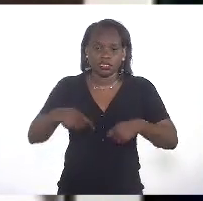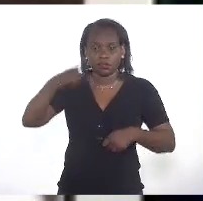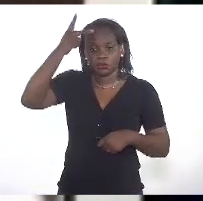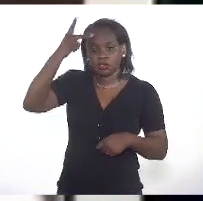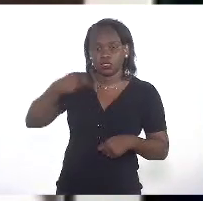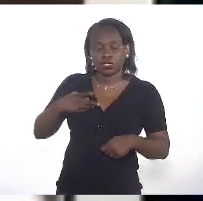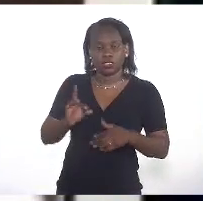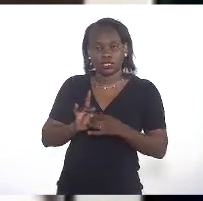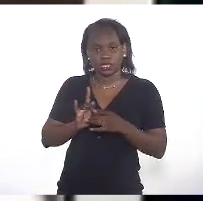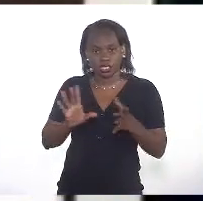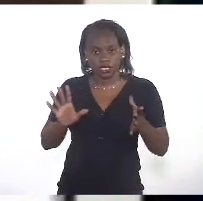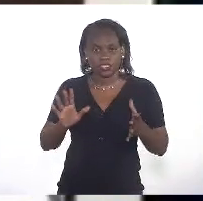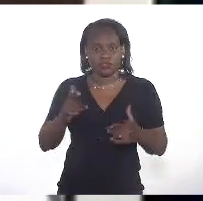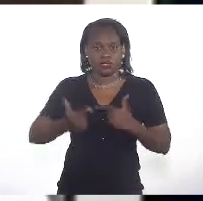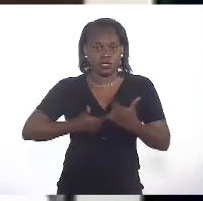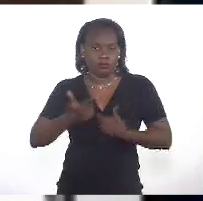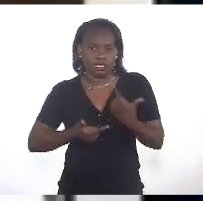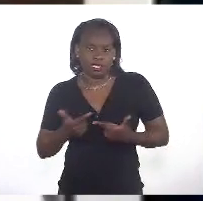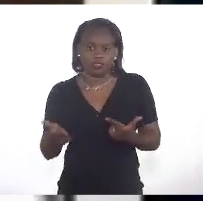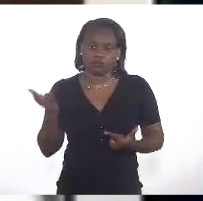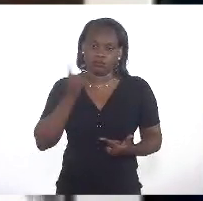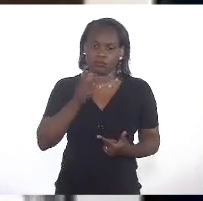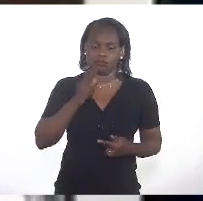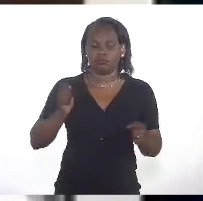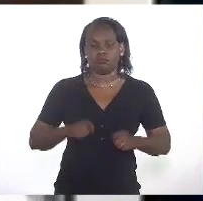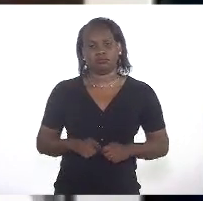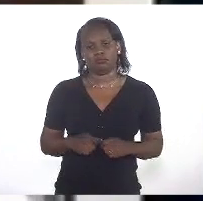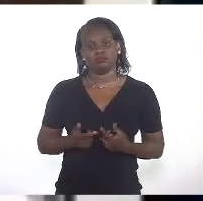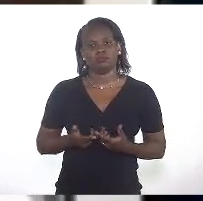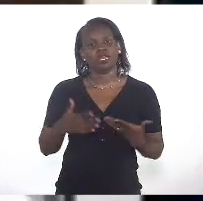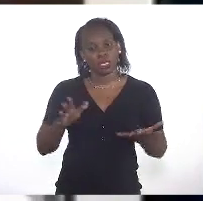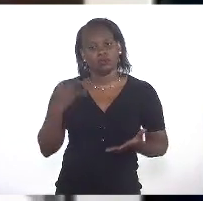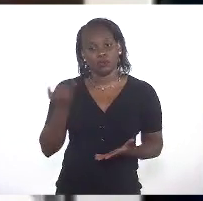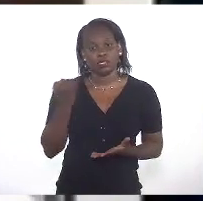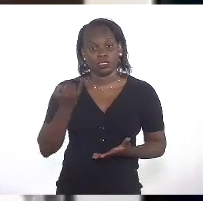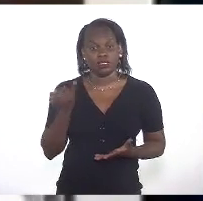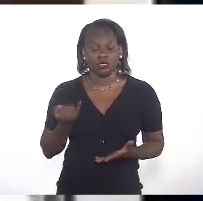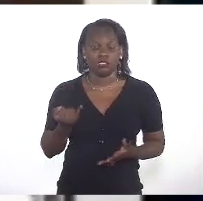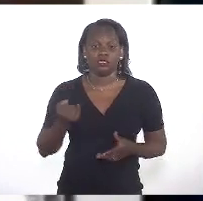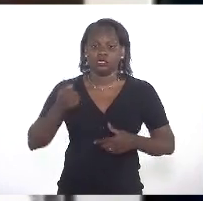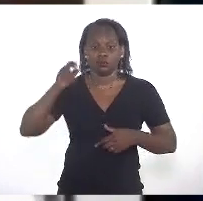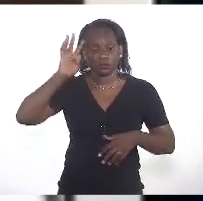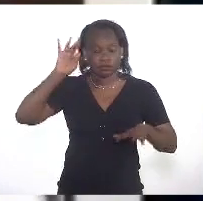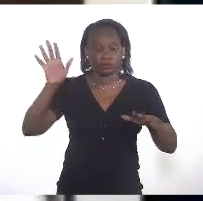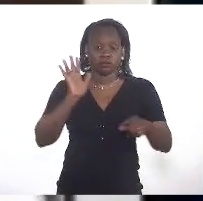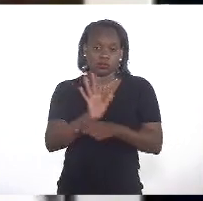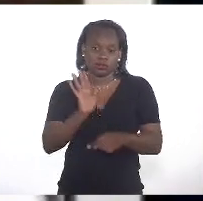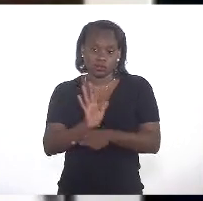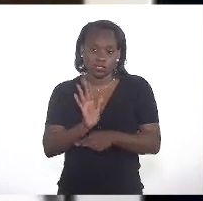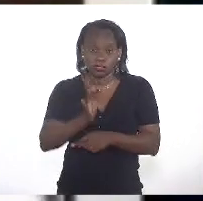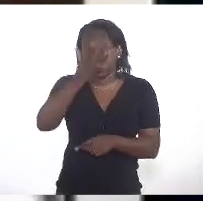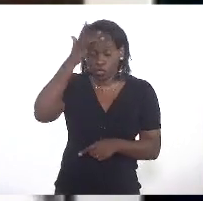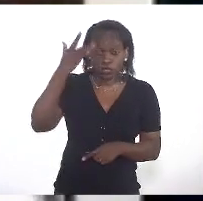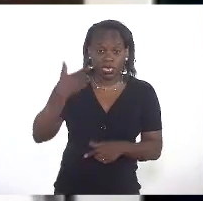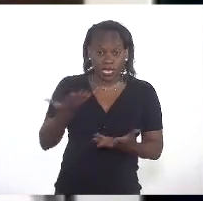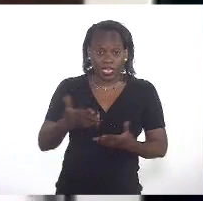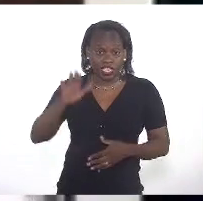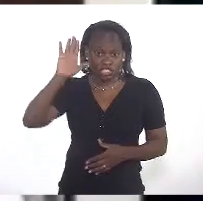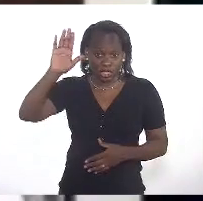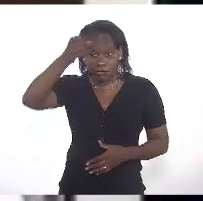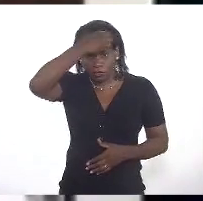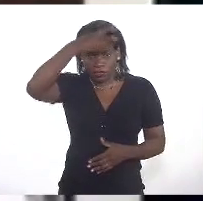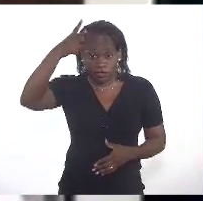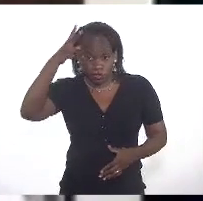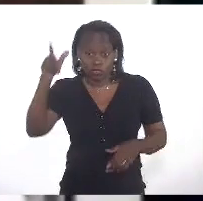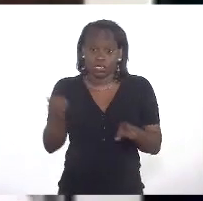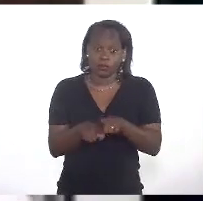autonomia e condições de trabalho. É um ponto importante a ser defendido exatamente por quem é candidato ao executivo